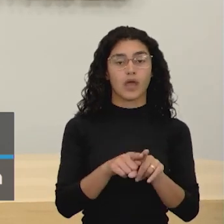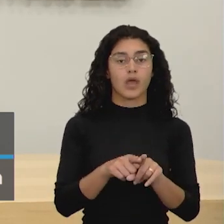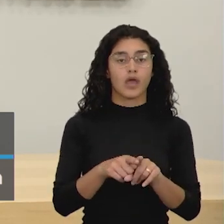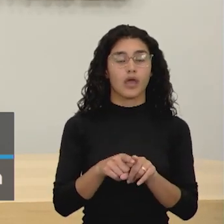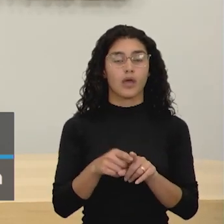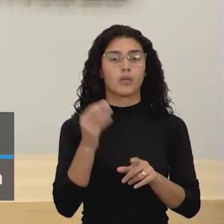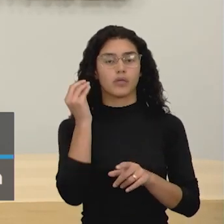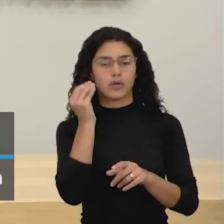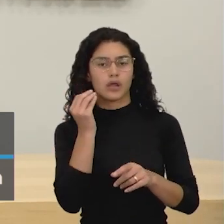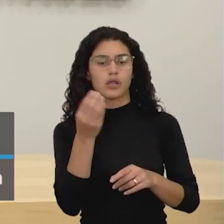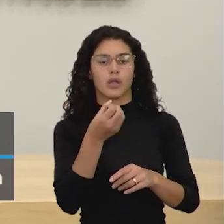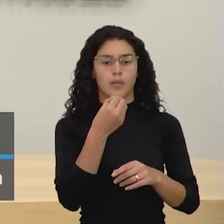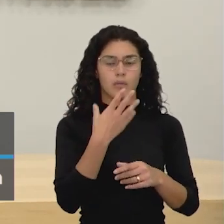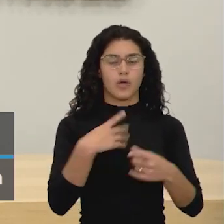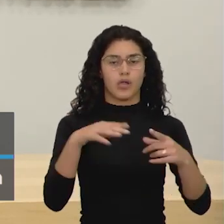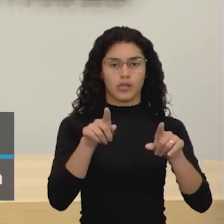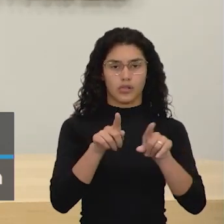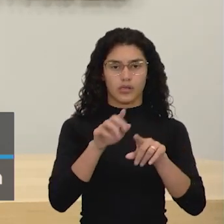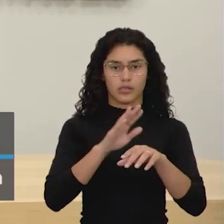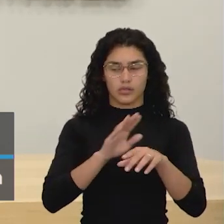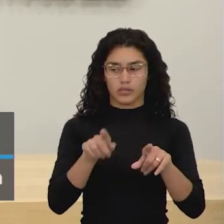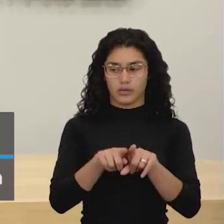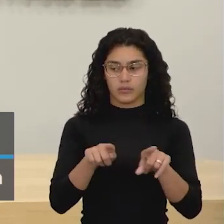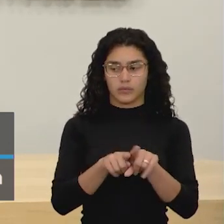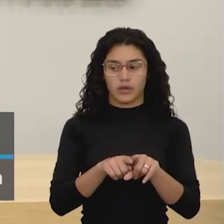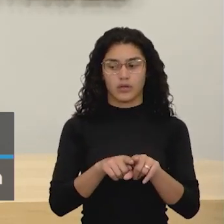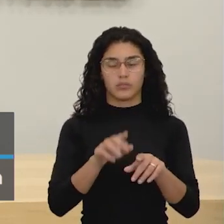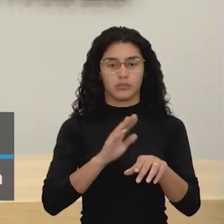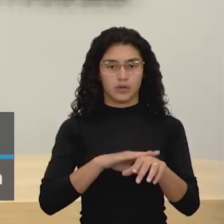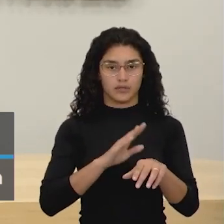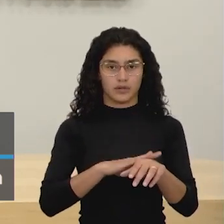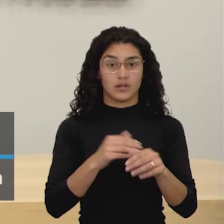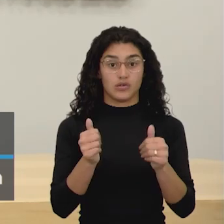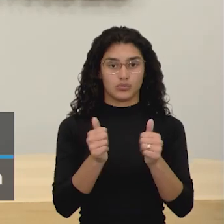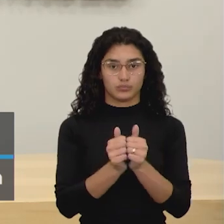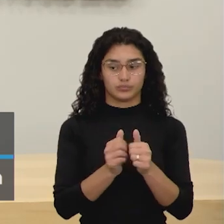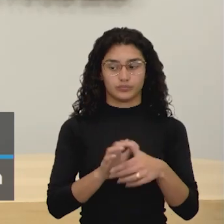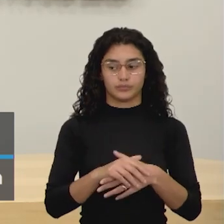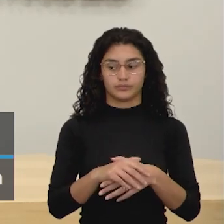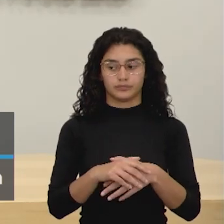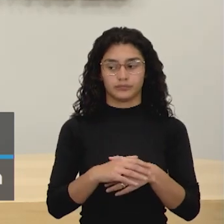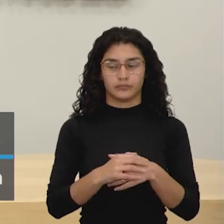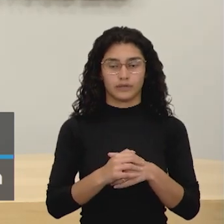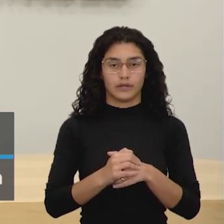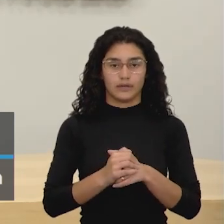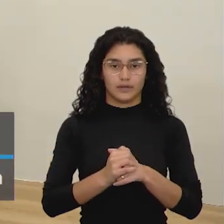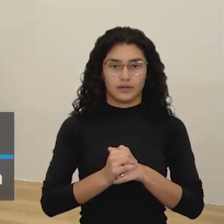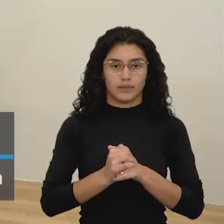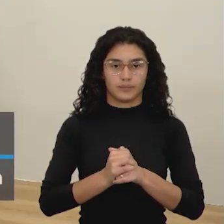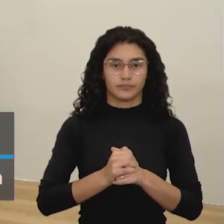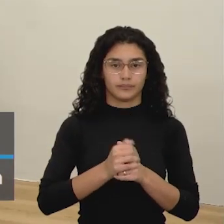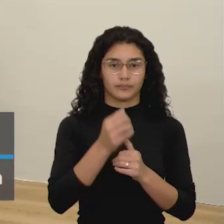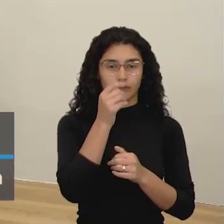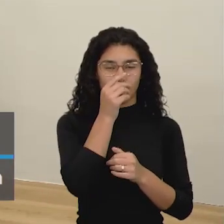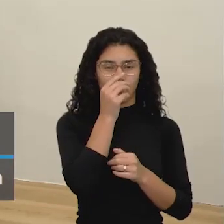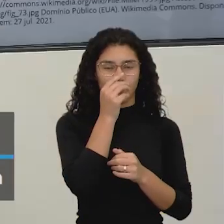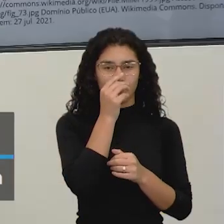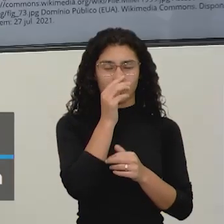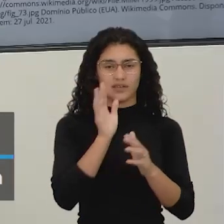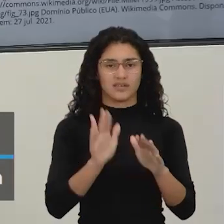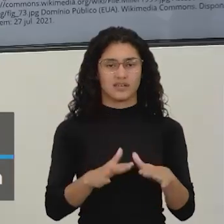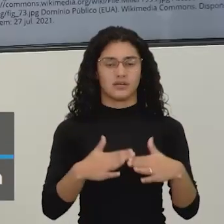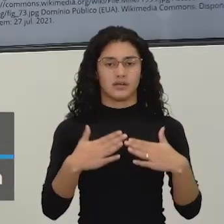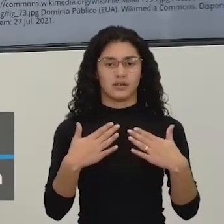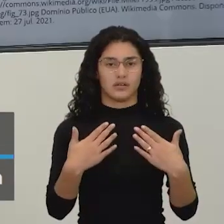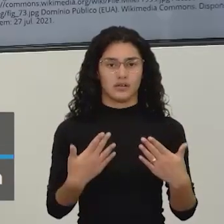para você aderir à hipótese, você pode até rejeitar, né? Exatamente, exatamente. E aí,